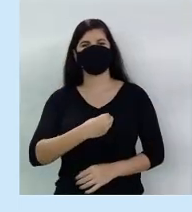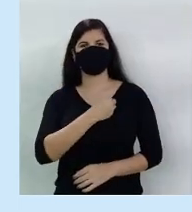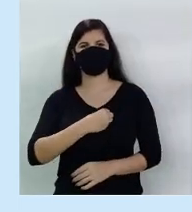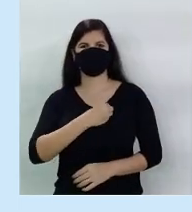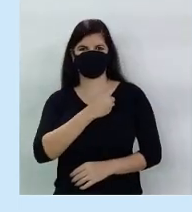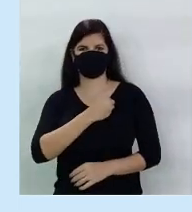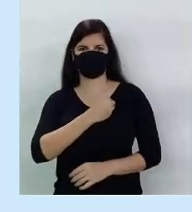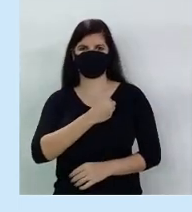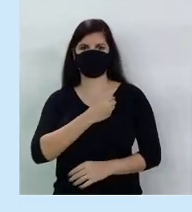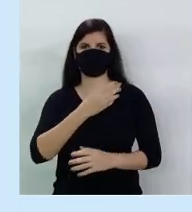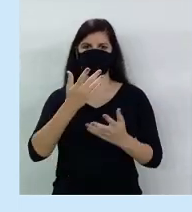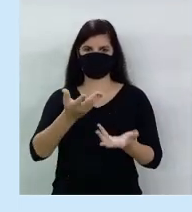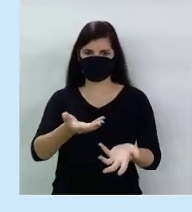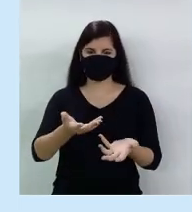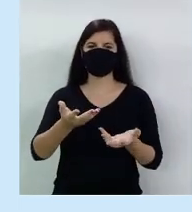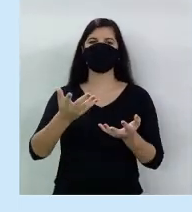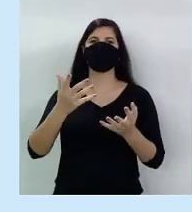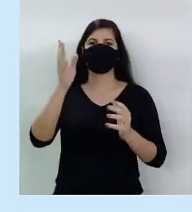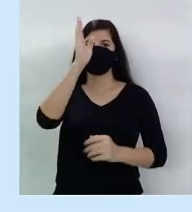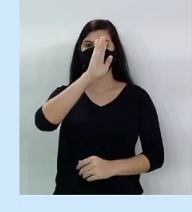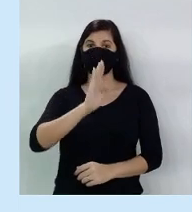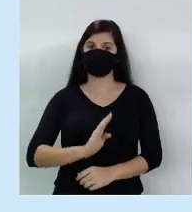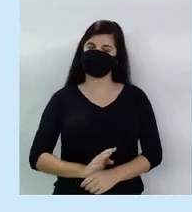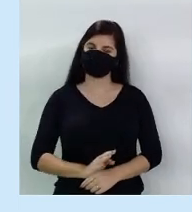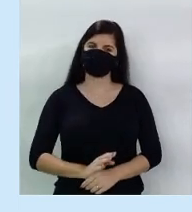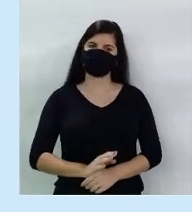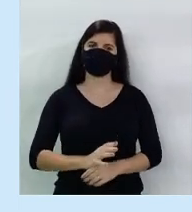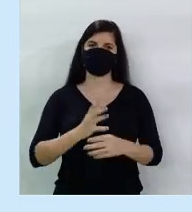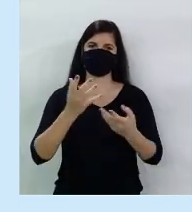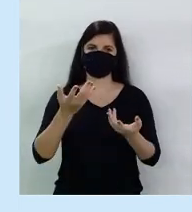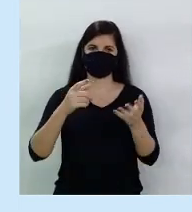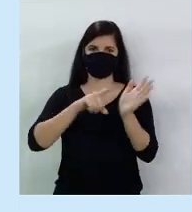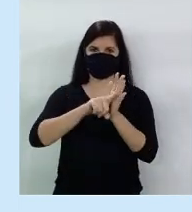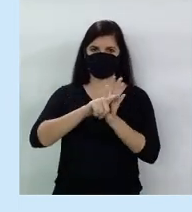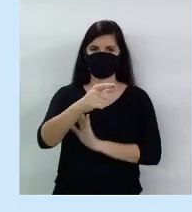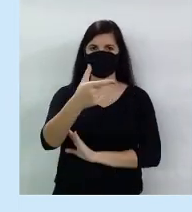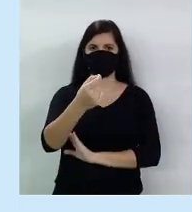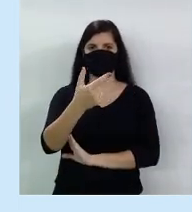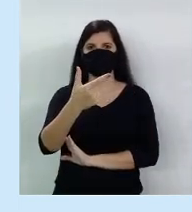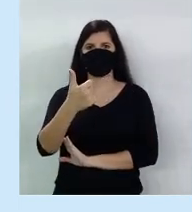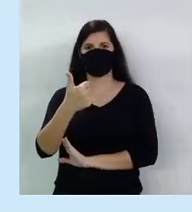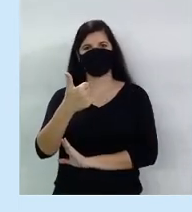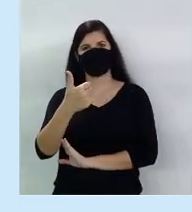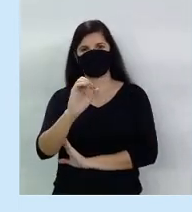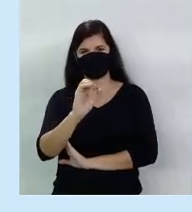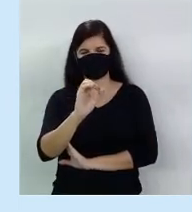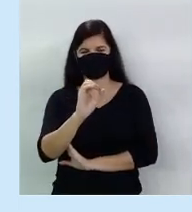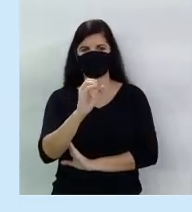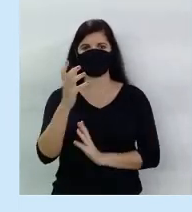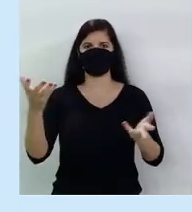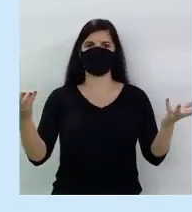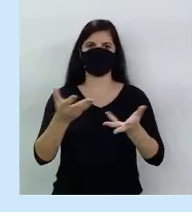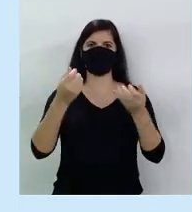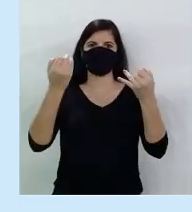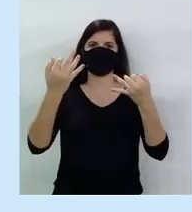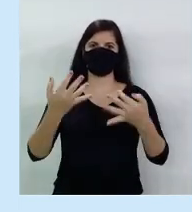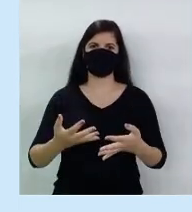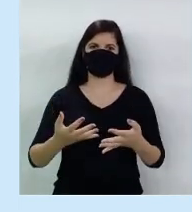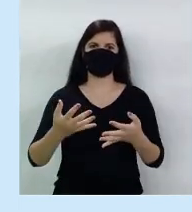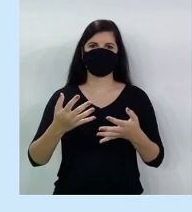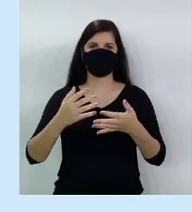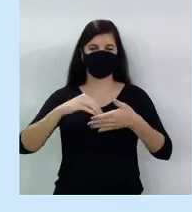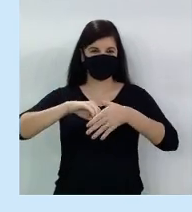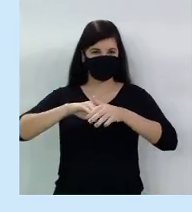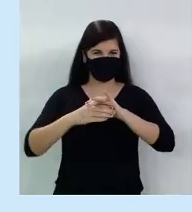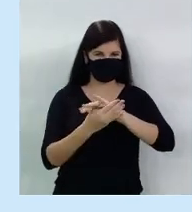mais representativas no Brasil, segundo o censo 2010. E hoje vamos falar de uma